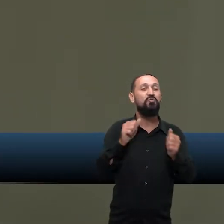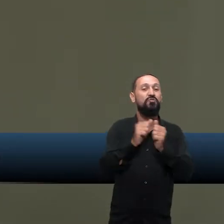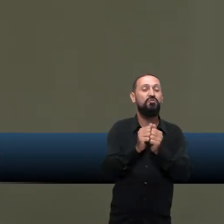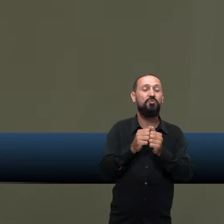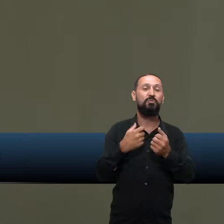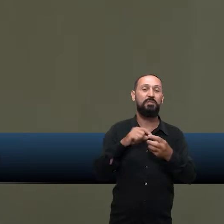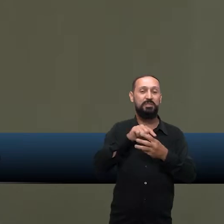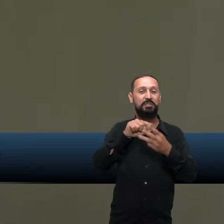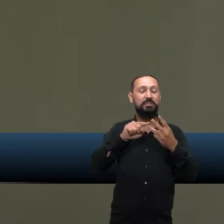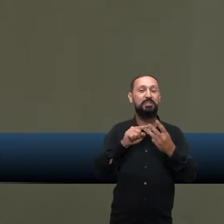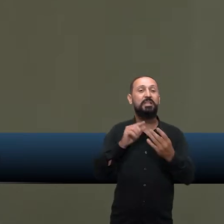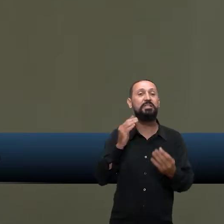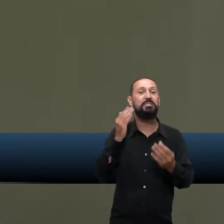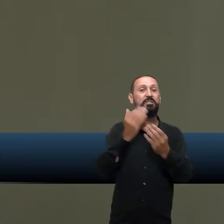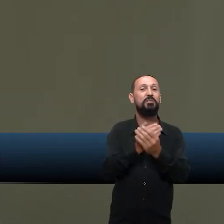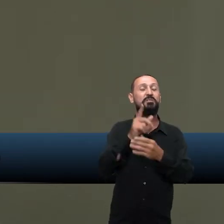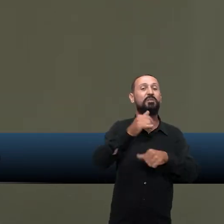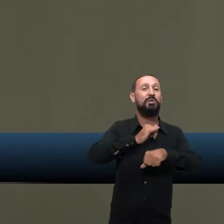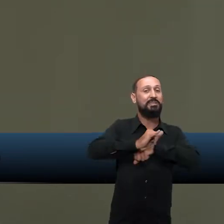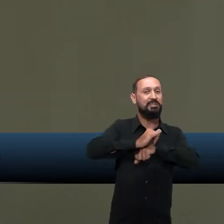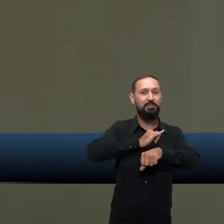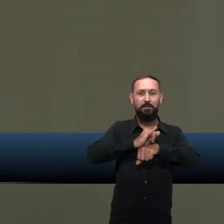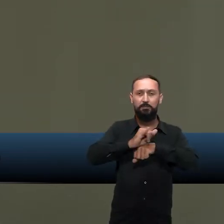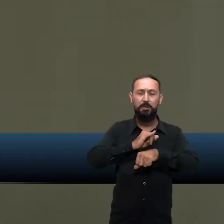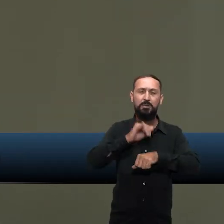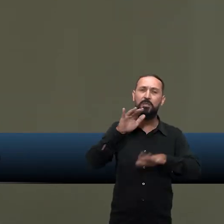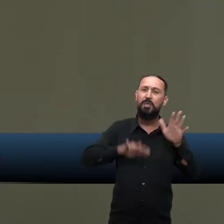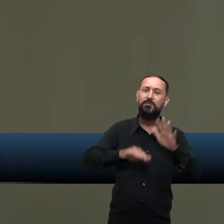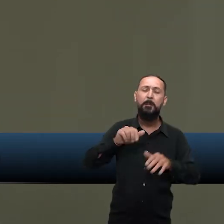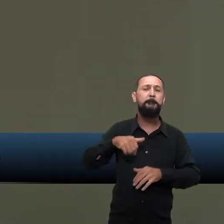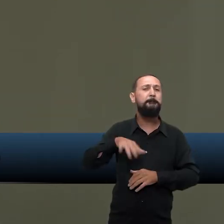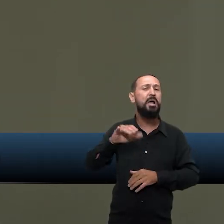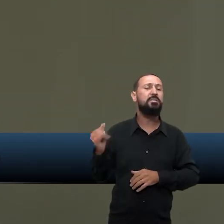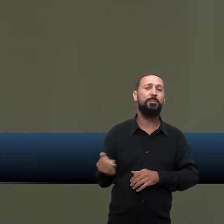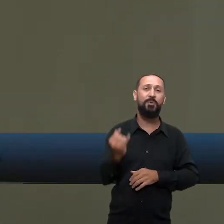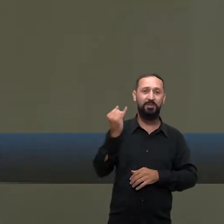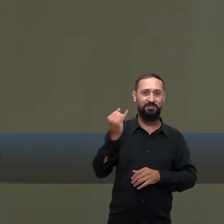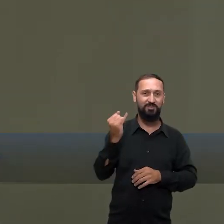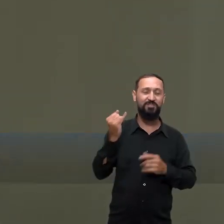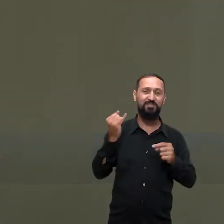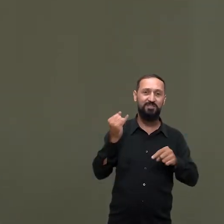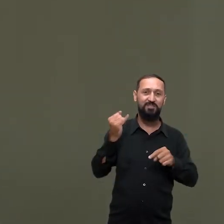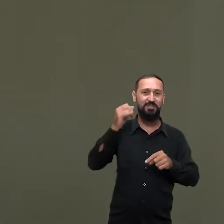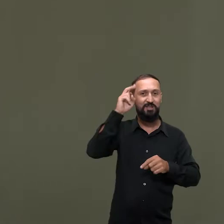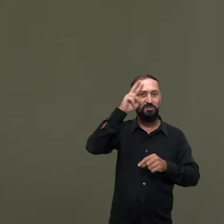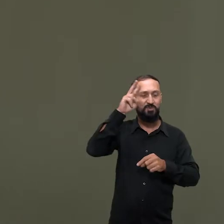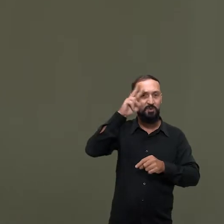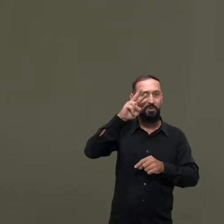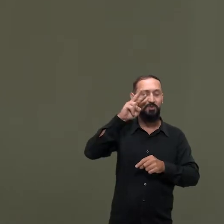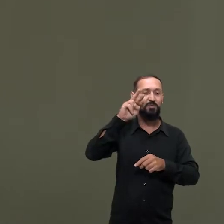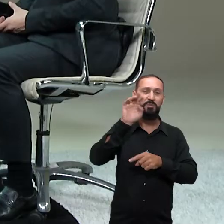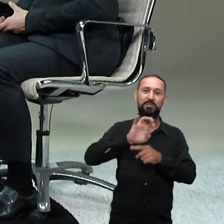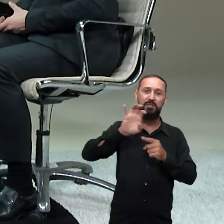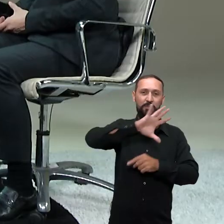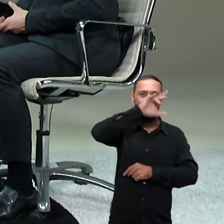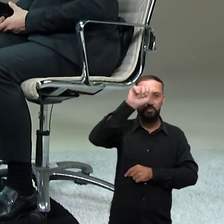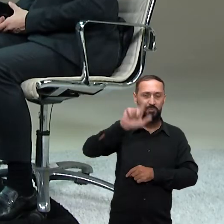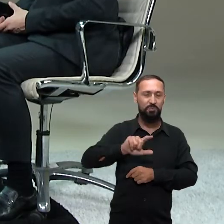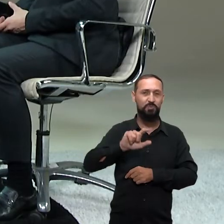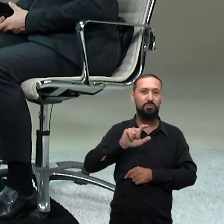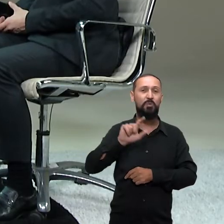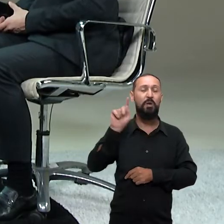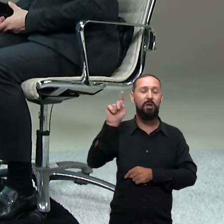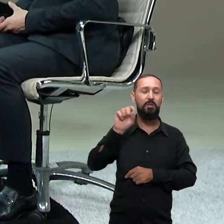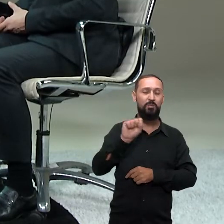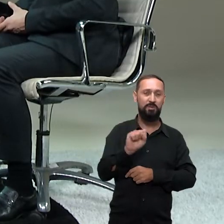aqui falando dessas 3 ações que são estrategicamente talvez uma das ações, as 3 ações mais importantes da história do estado de